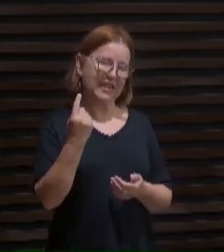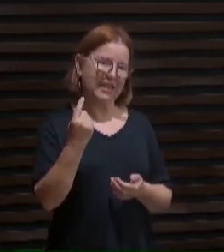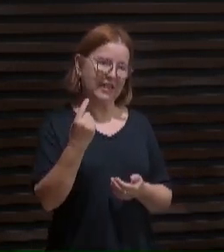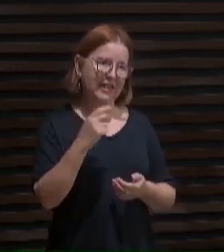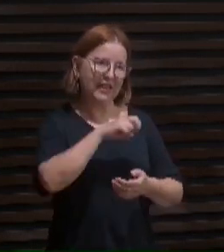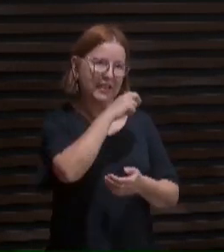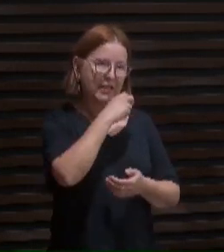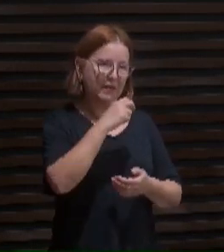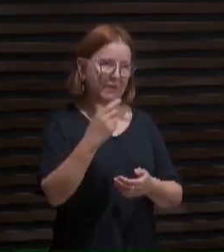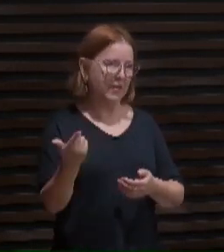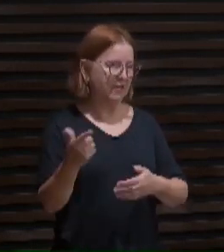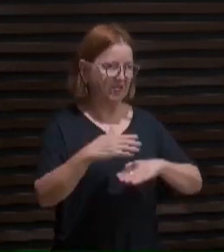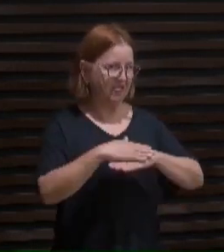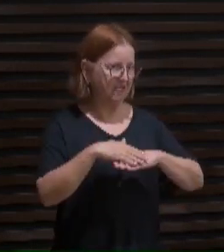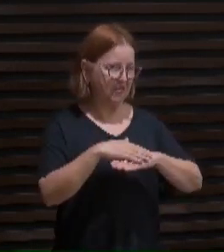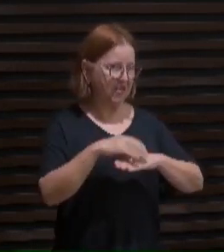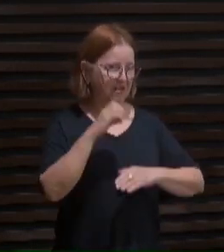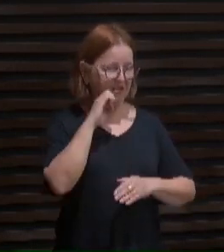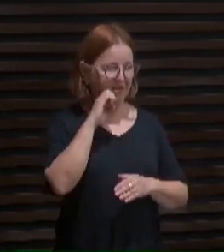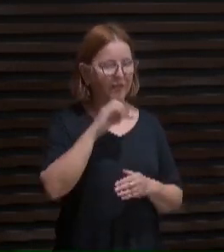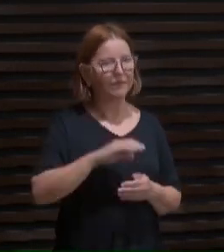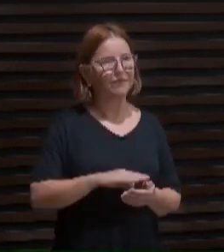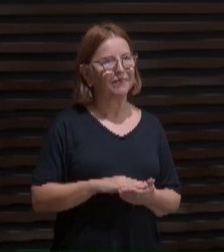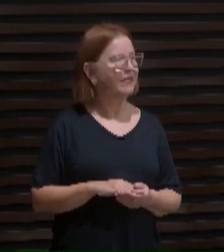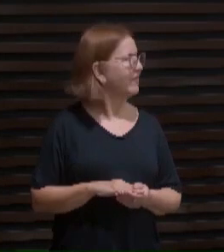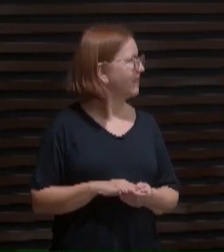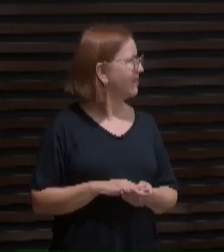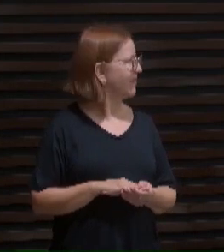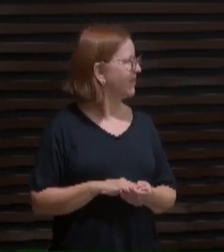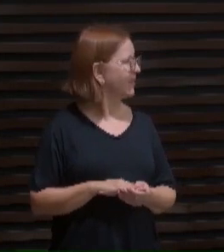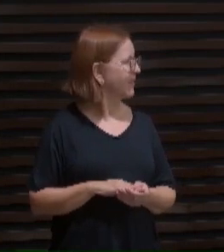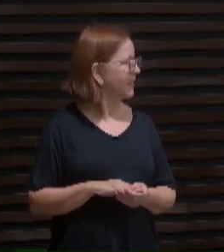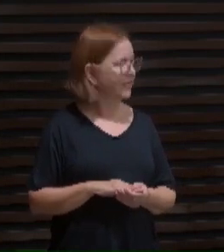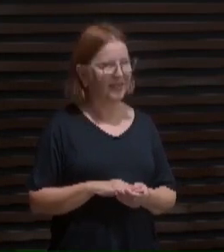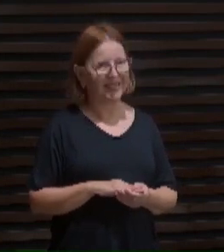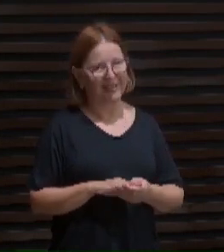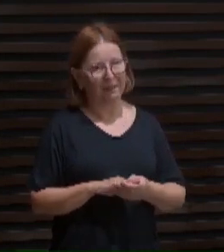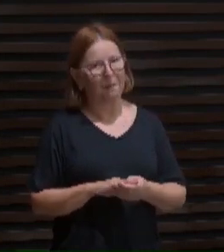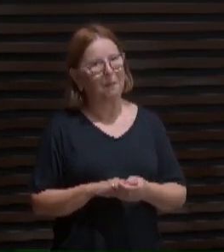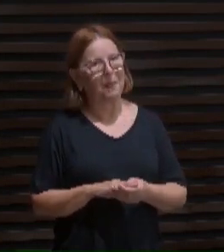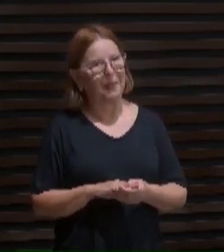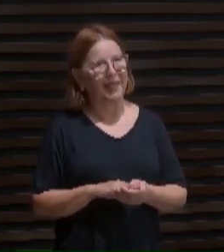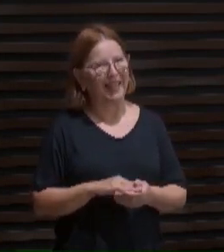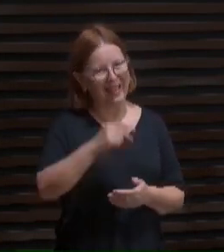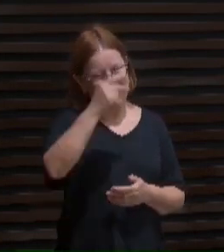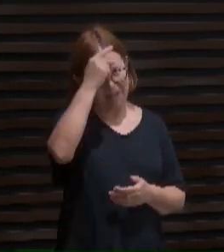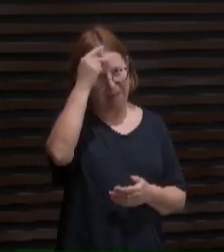com ela. Eu costumo brincar, gente que fala com cobra é um